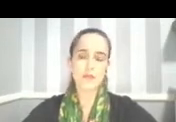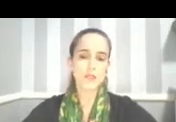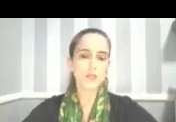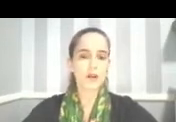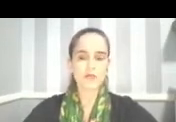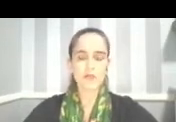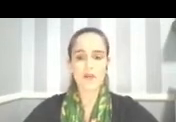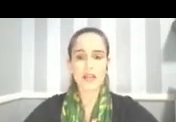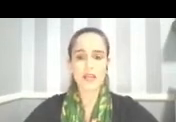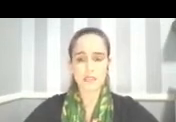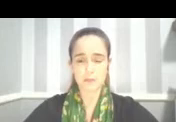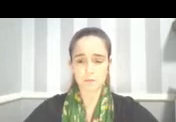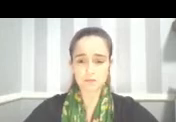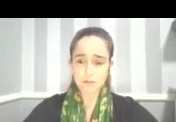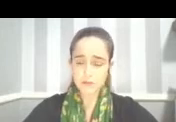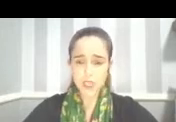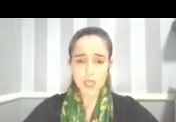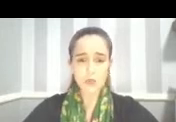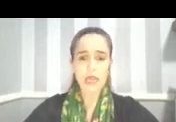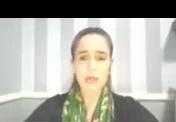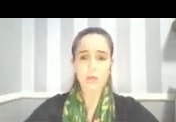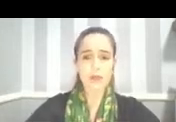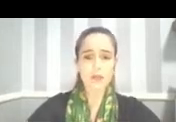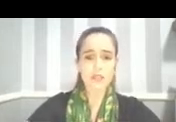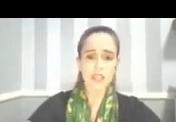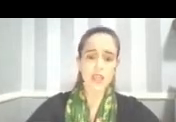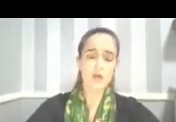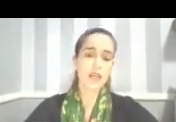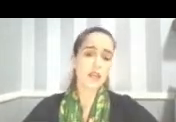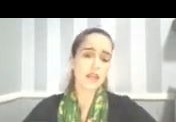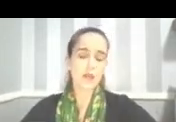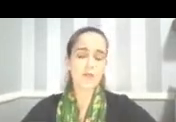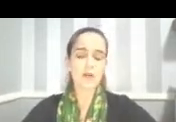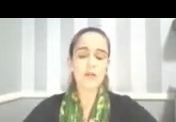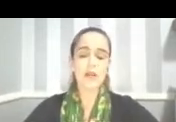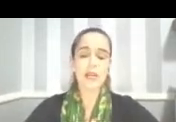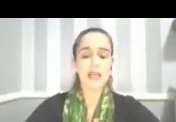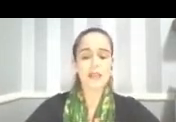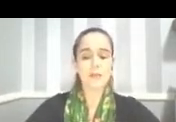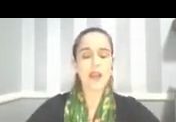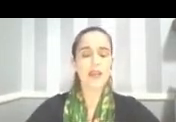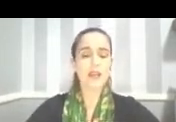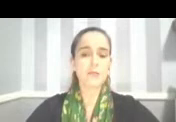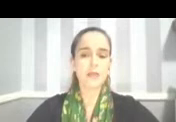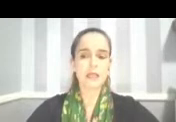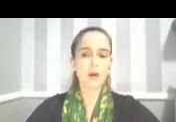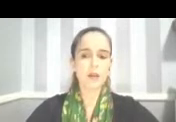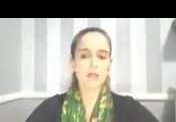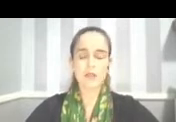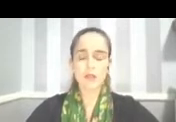escuro, justamente por causa do que eu falei antes. Porque ela é pobre em oxigênio, rica em gás carbônico e ela também é rica